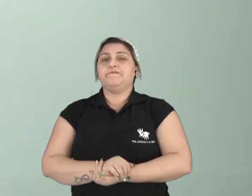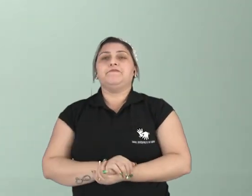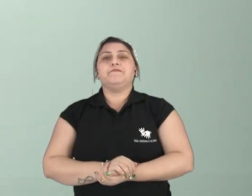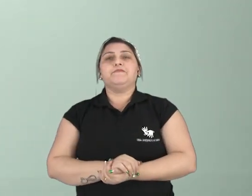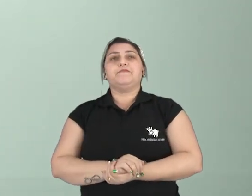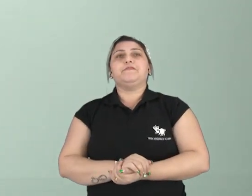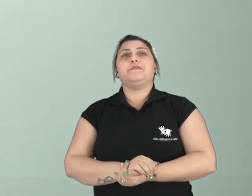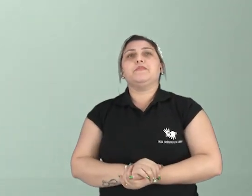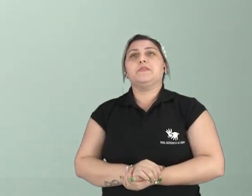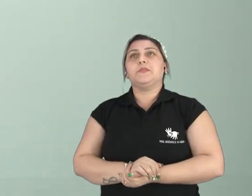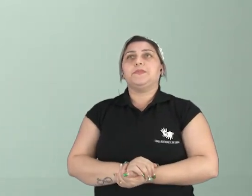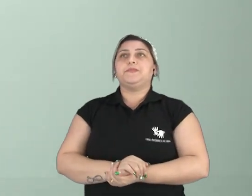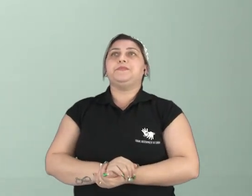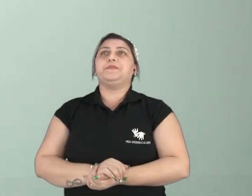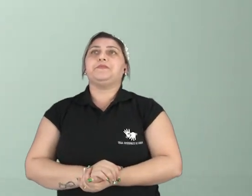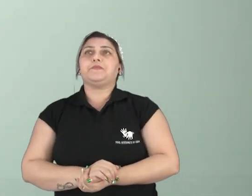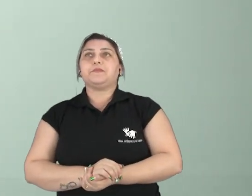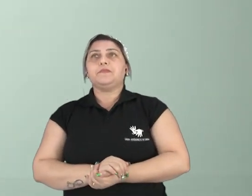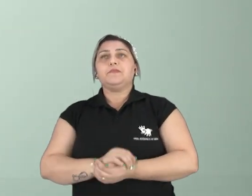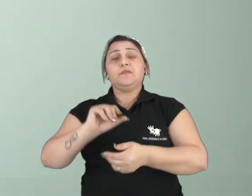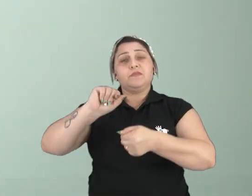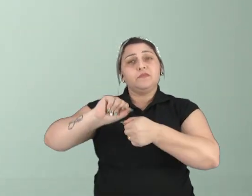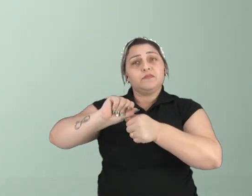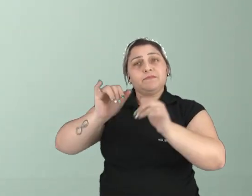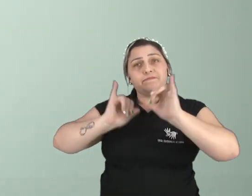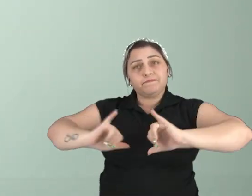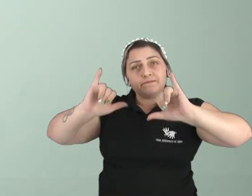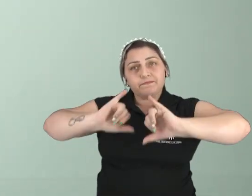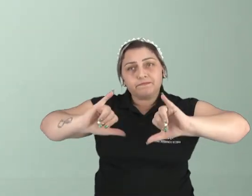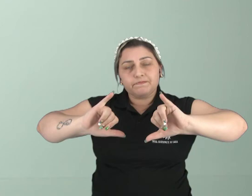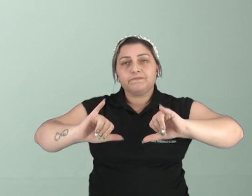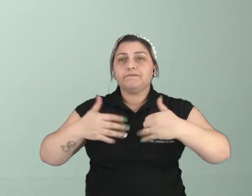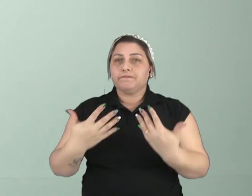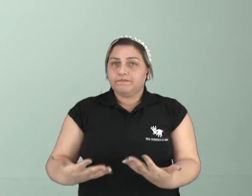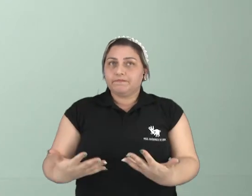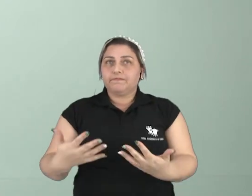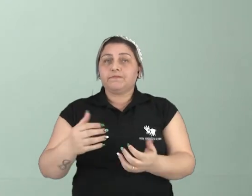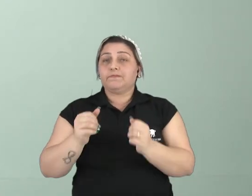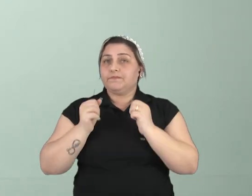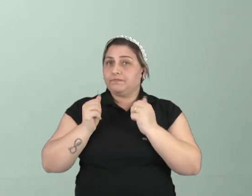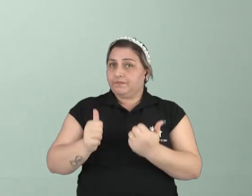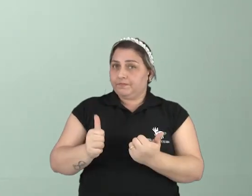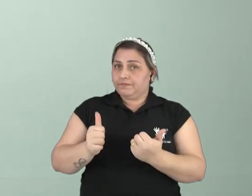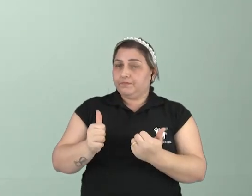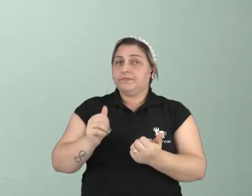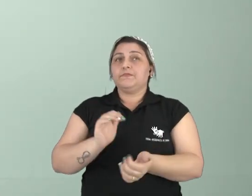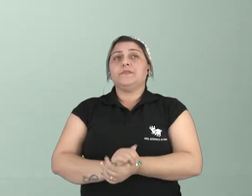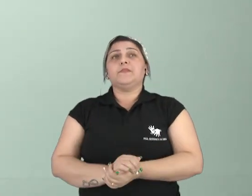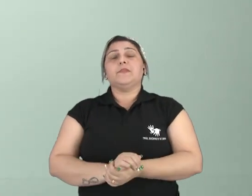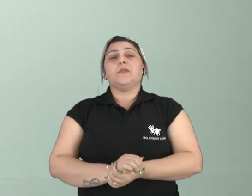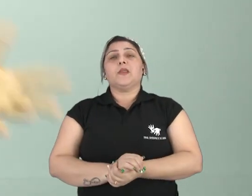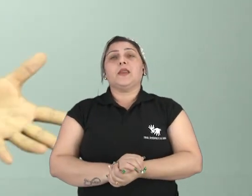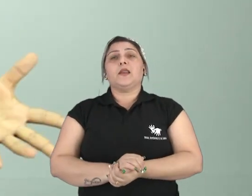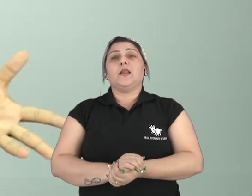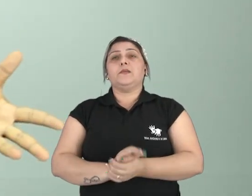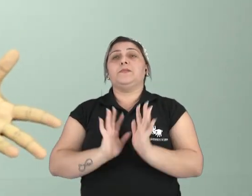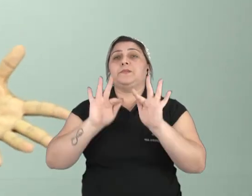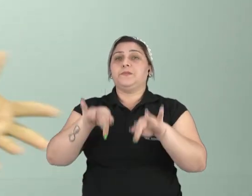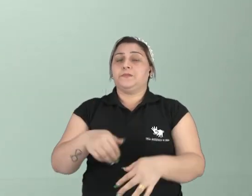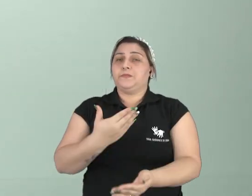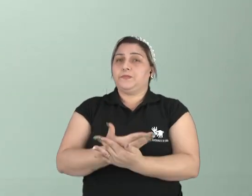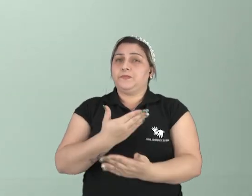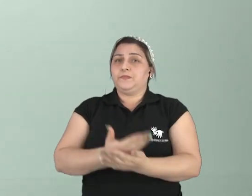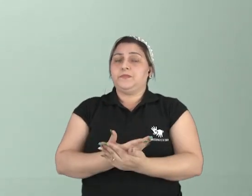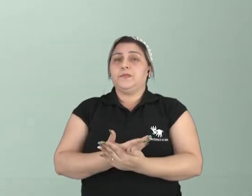eles pegam ali um ponto e constroem aqui a notícia em si, tá bom? Então, pessoal, por hoje é